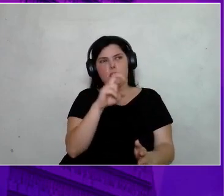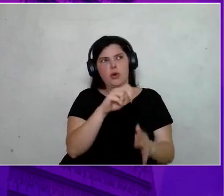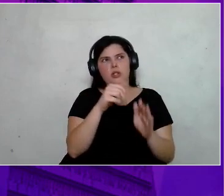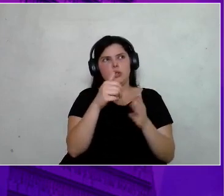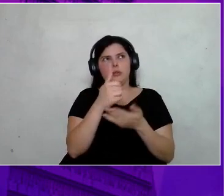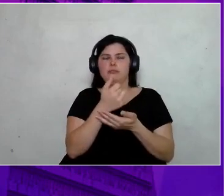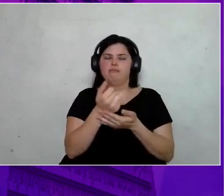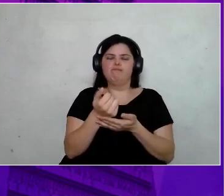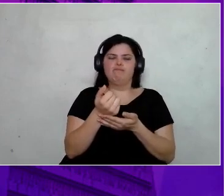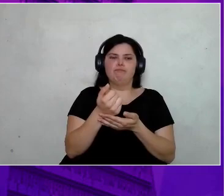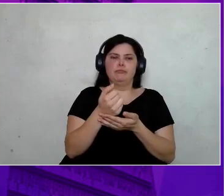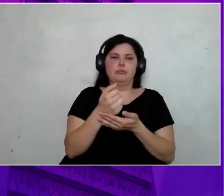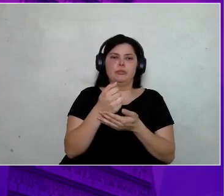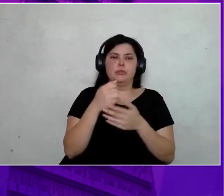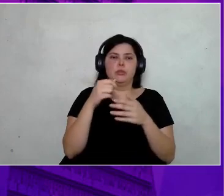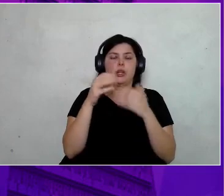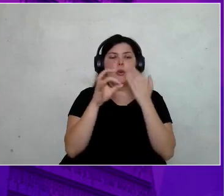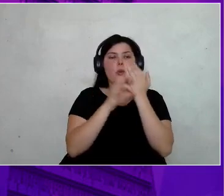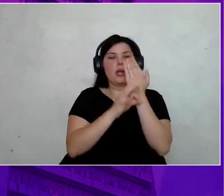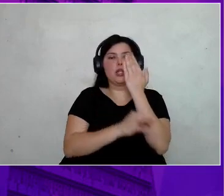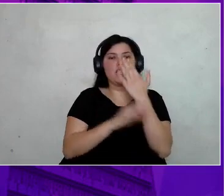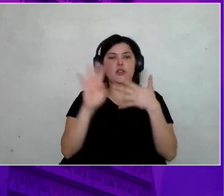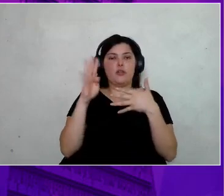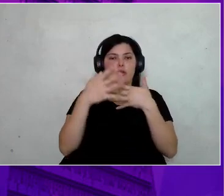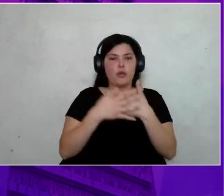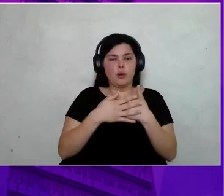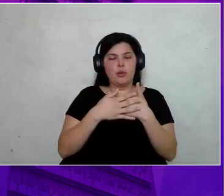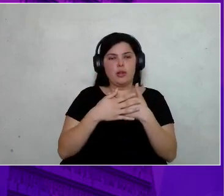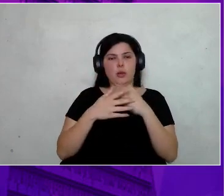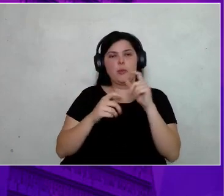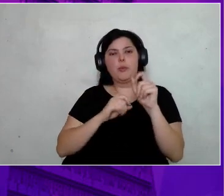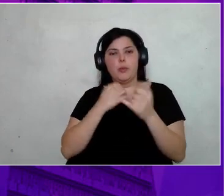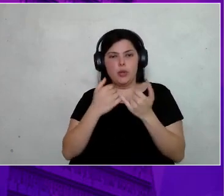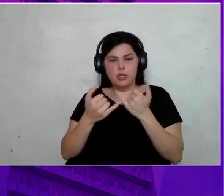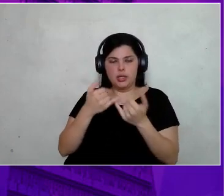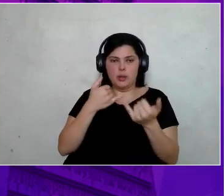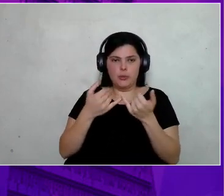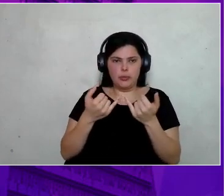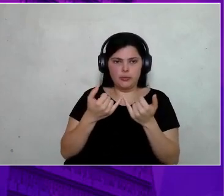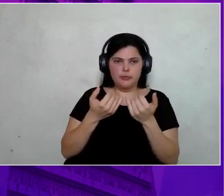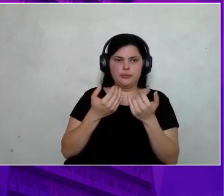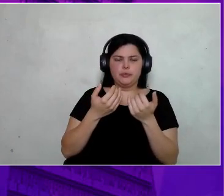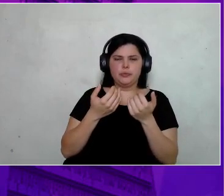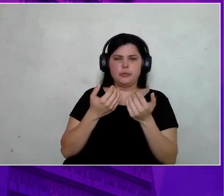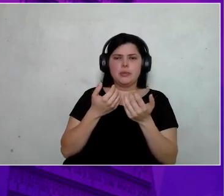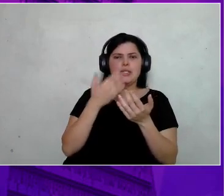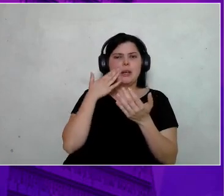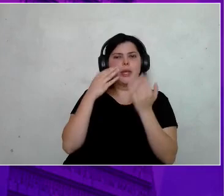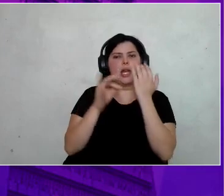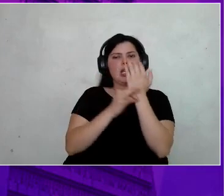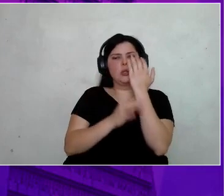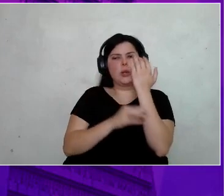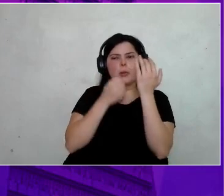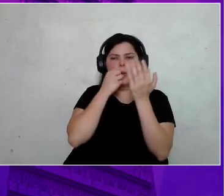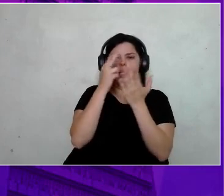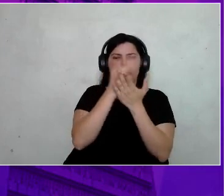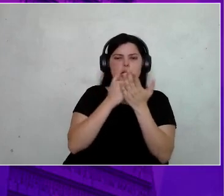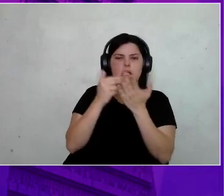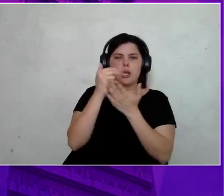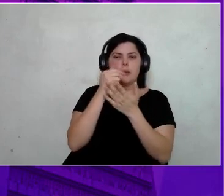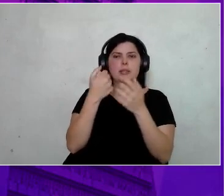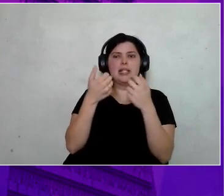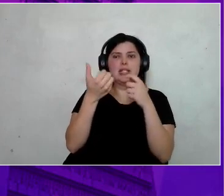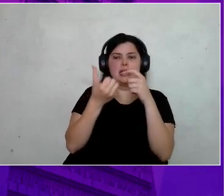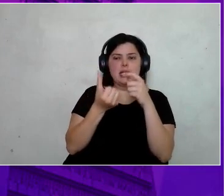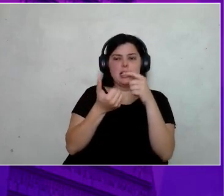Well Architected Framework, né? Então, para você saber se você tem uma arquitetura bem desenhada, ela tem 6 pontos ali que você pode